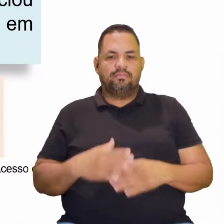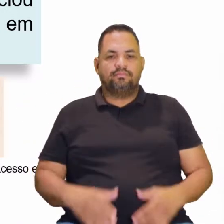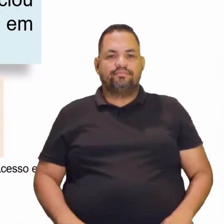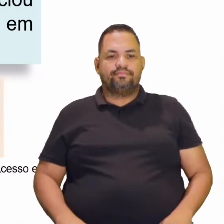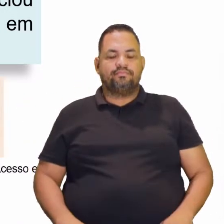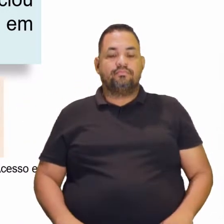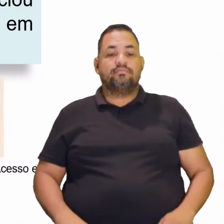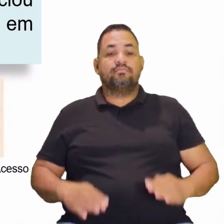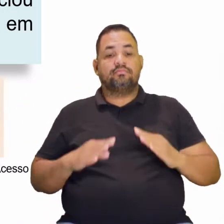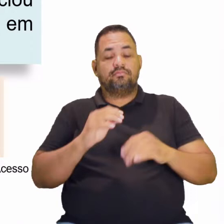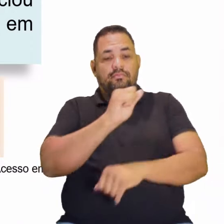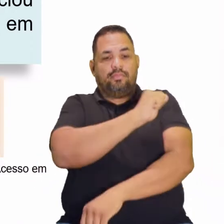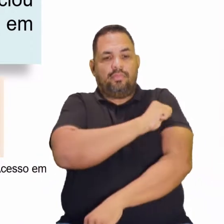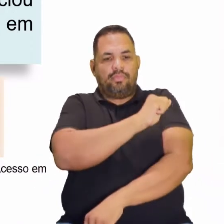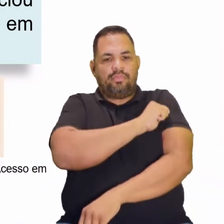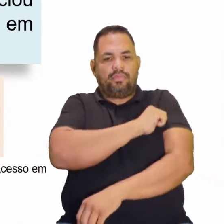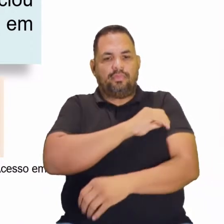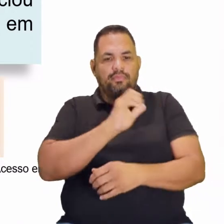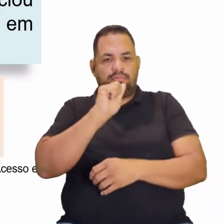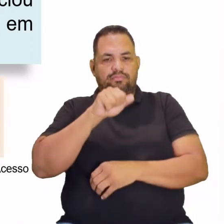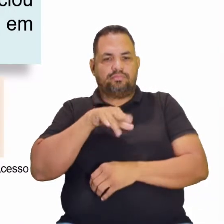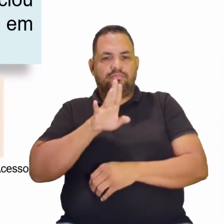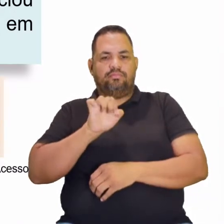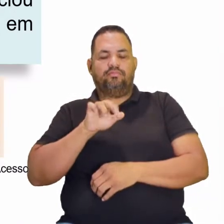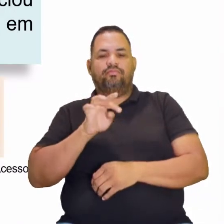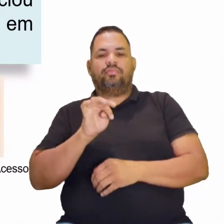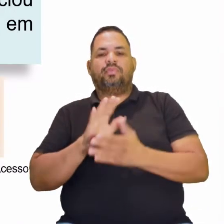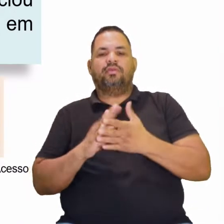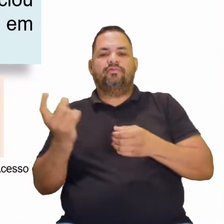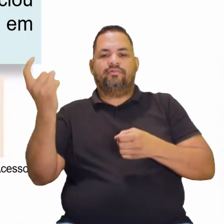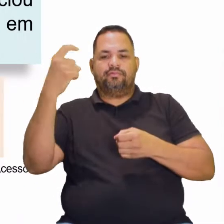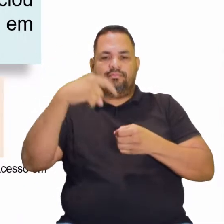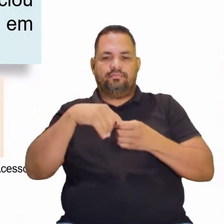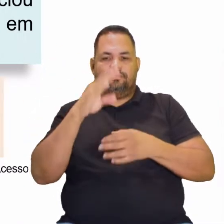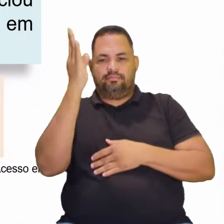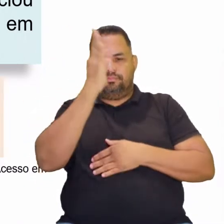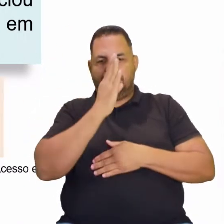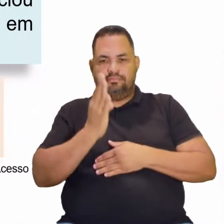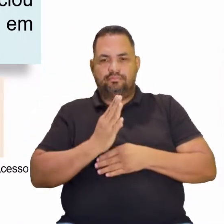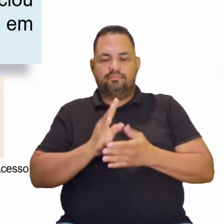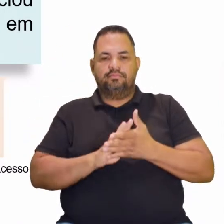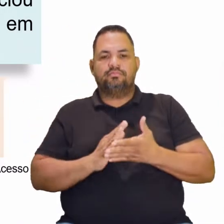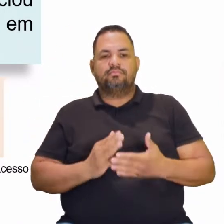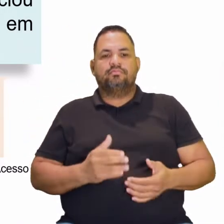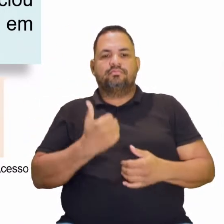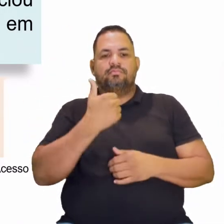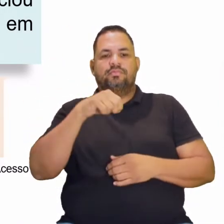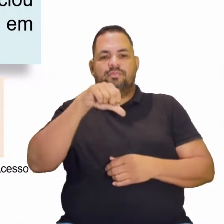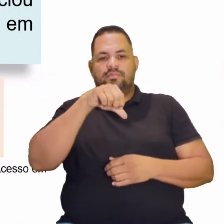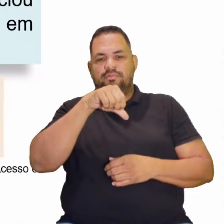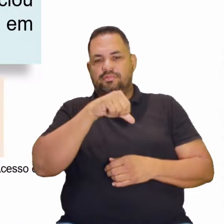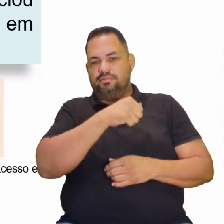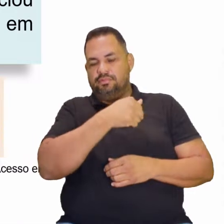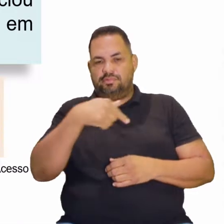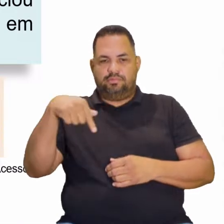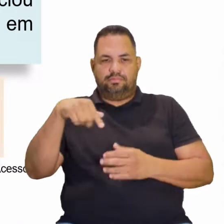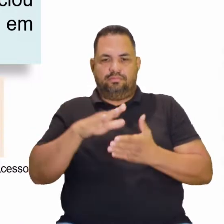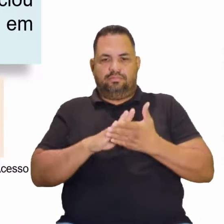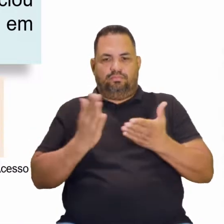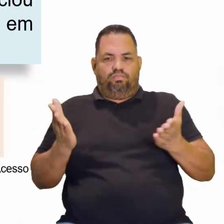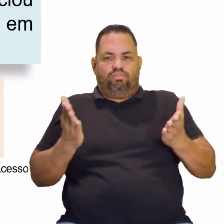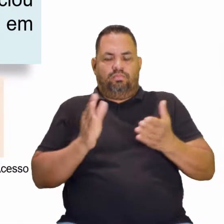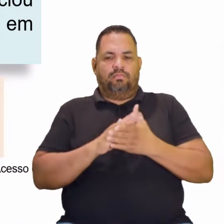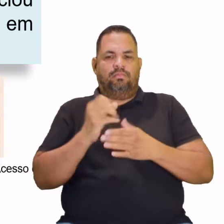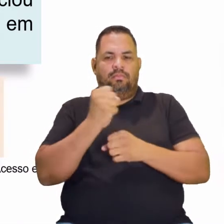Então, estudante, a Anitta ela retornou para o Brasil em 1917 e,